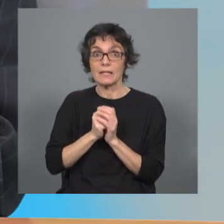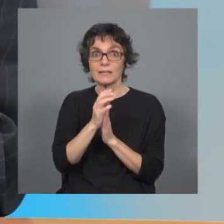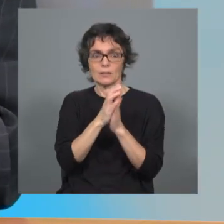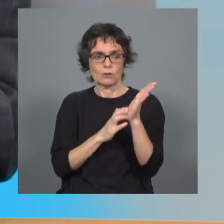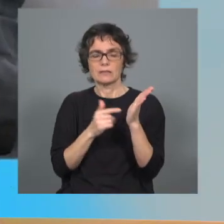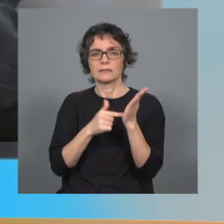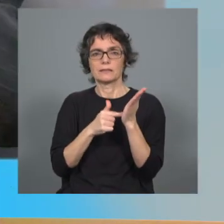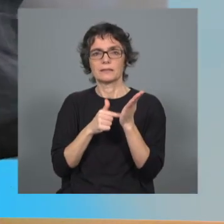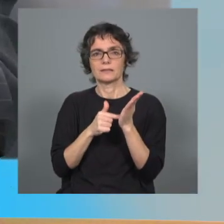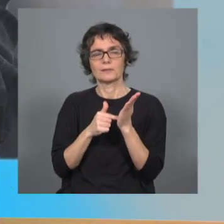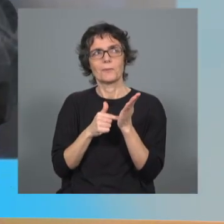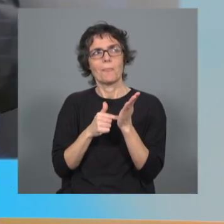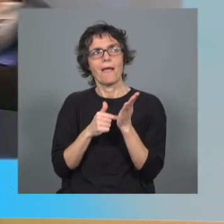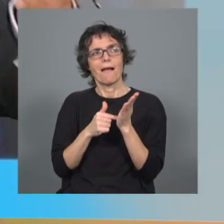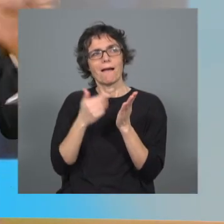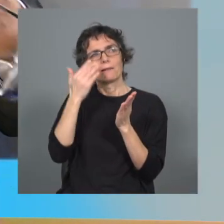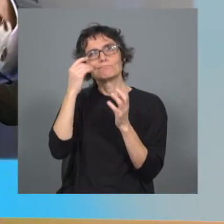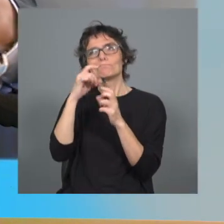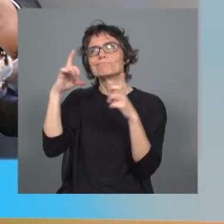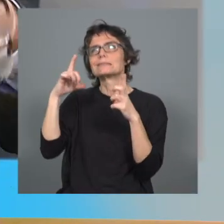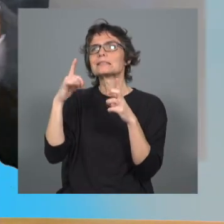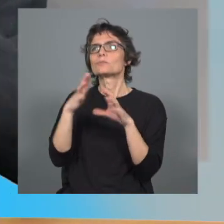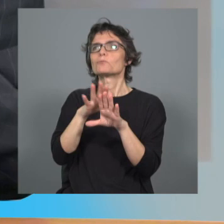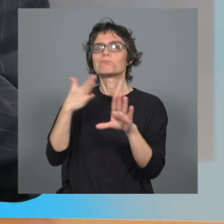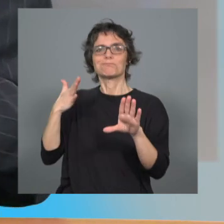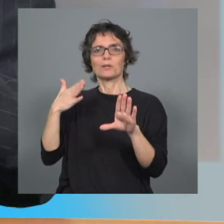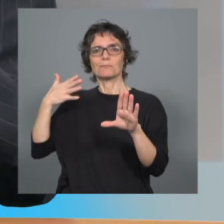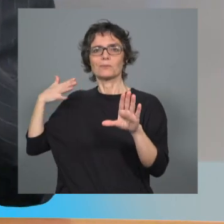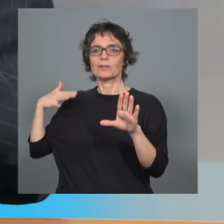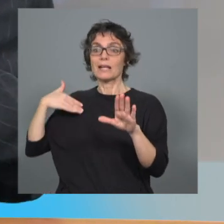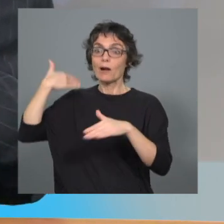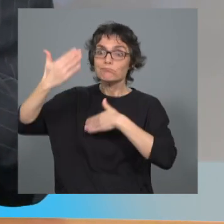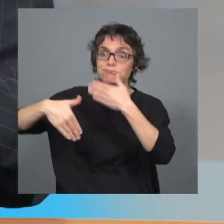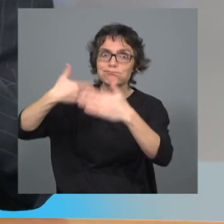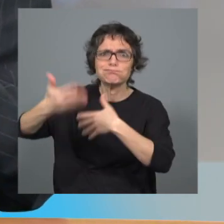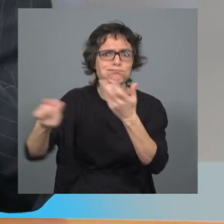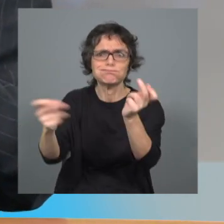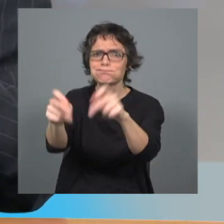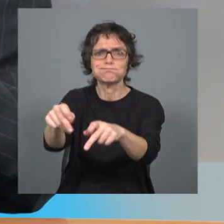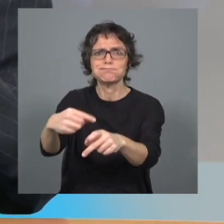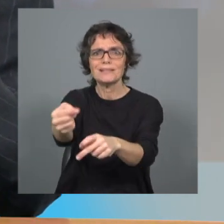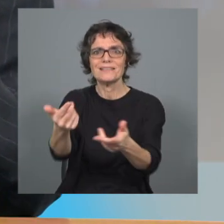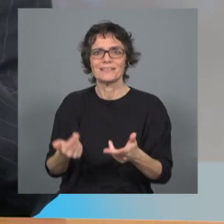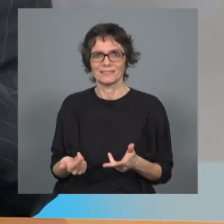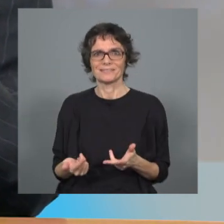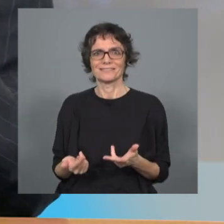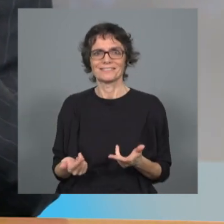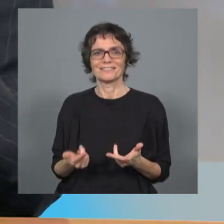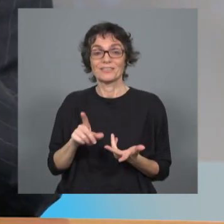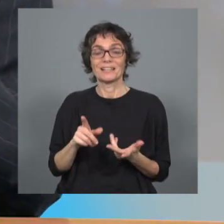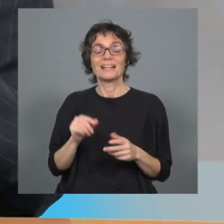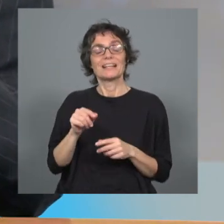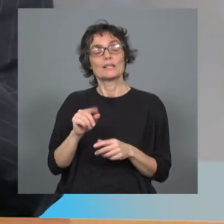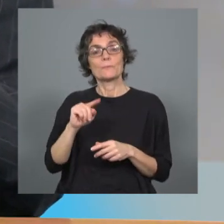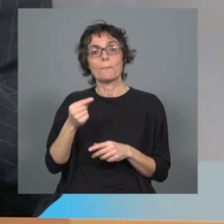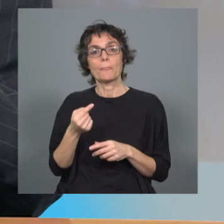diria, é a porta, é abrir a porta a tudo quanto vem depois. Não é? Depois vamos celebrar momentos especiais deste